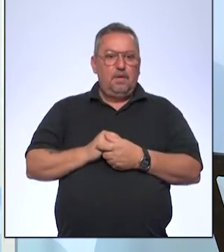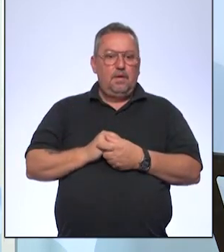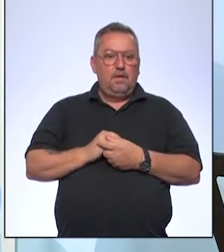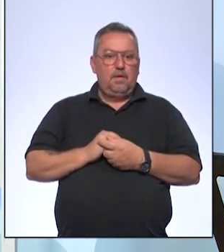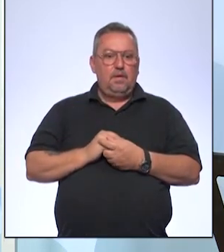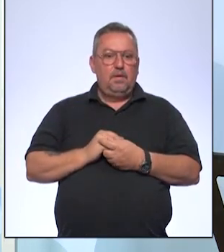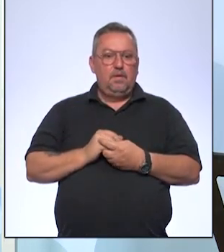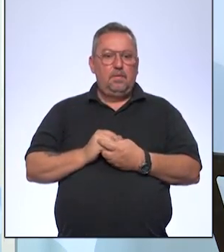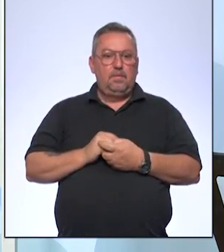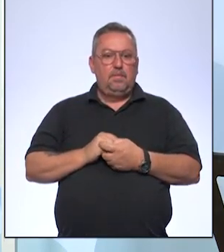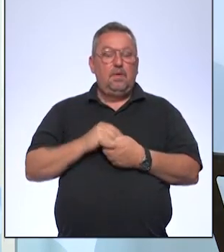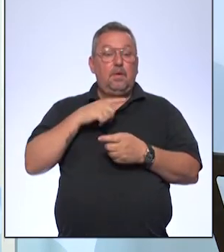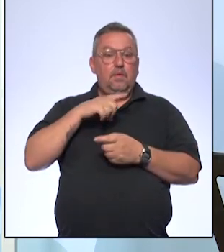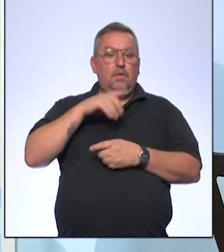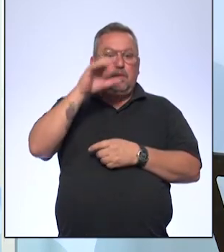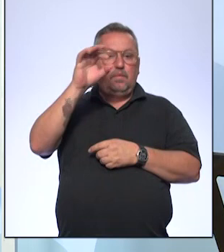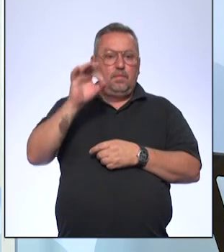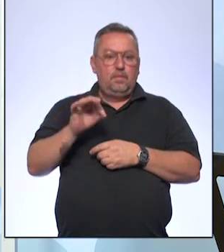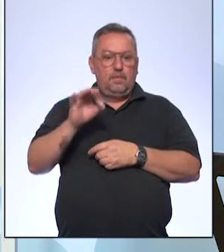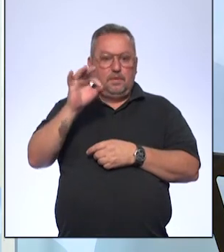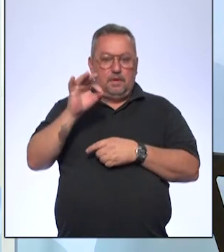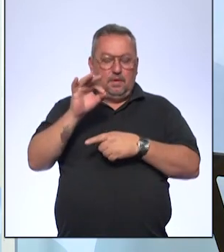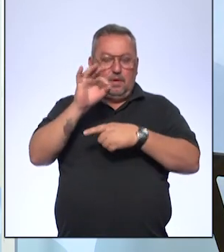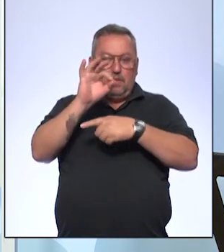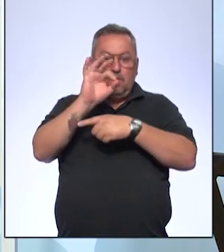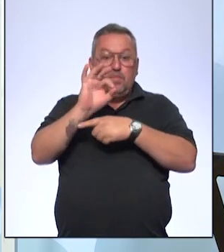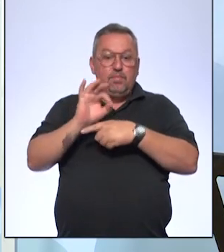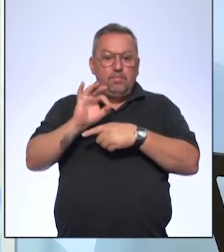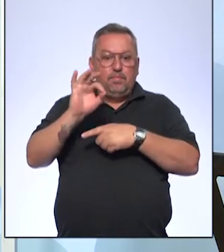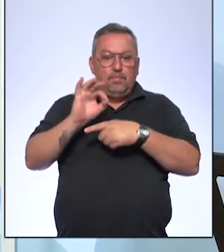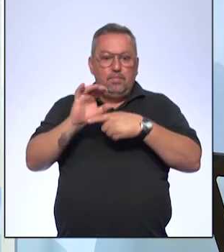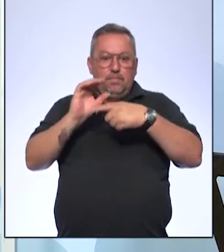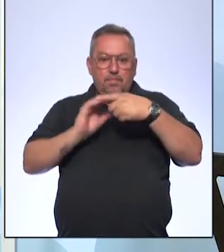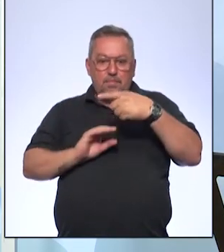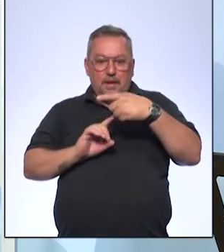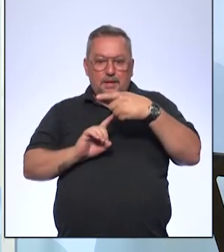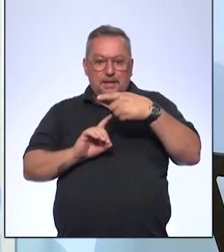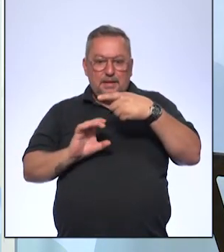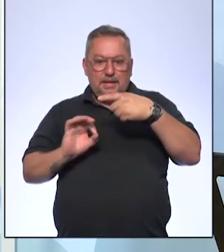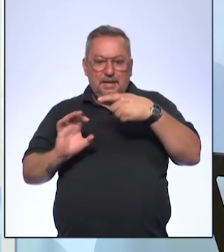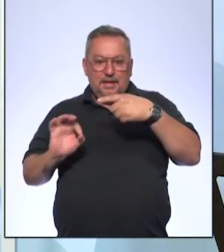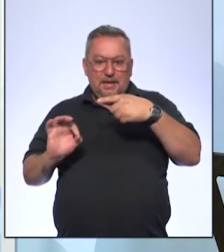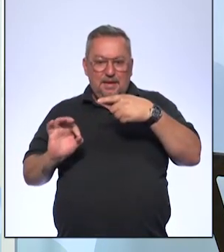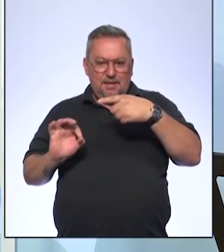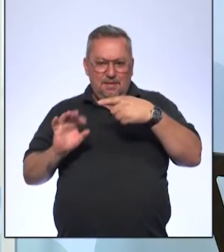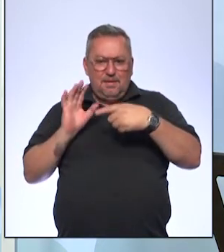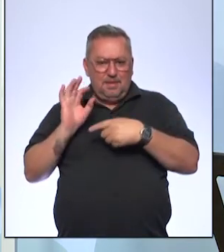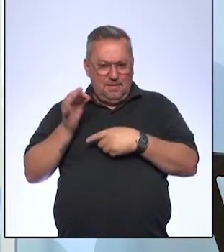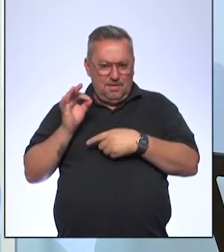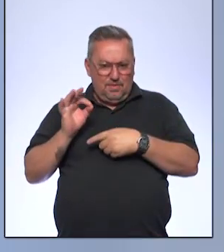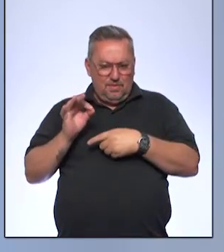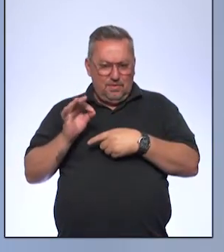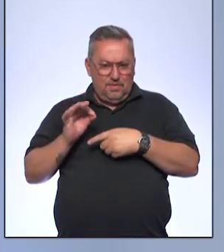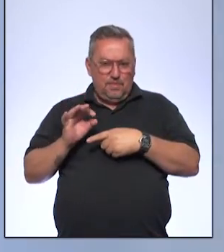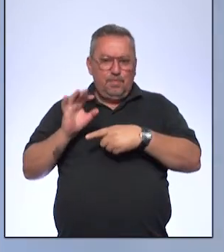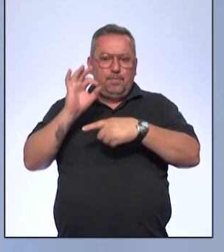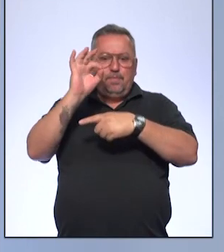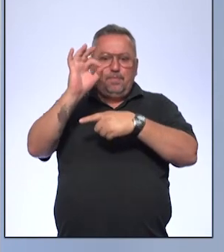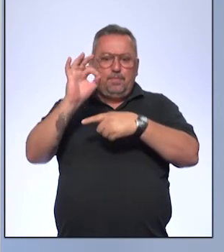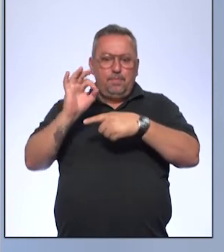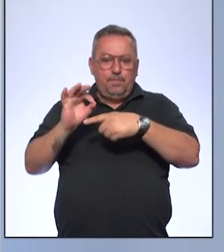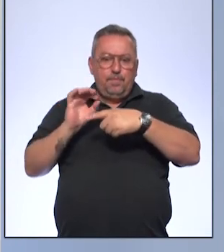uma porcentagem, ela é sempre sobre 100, né? 100%, beleza, Ale? Representei aqui